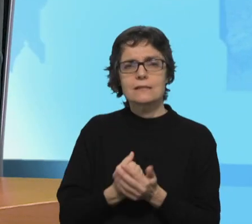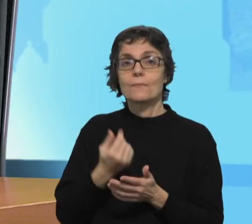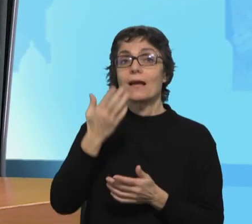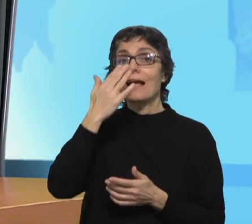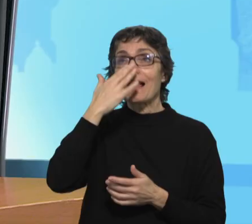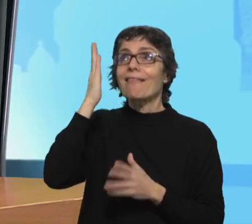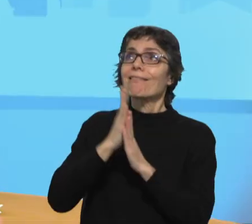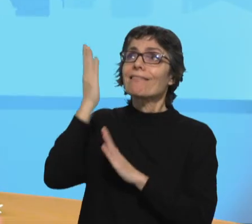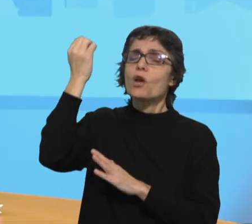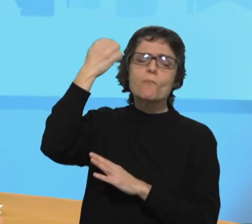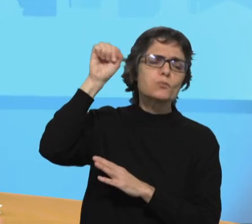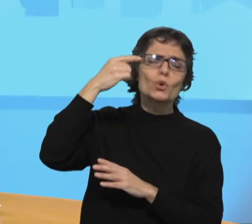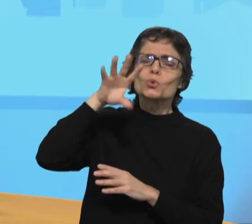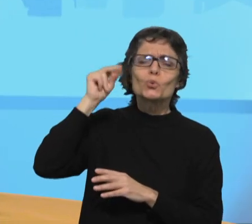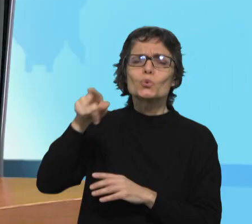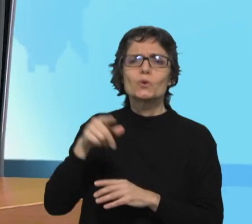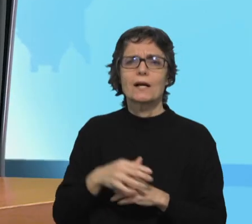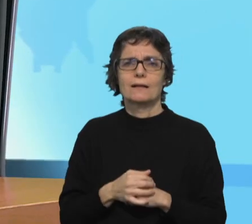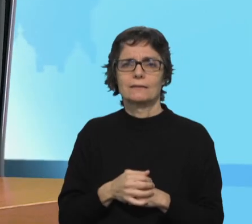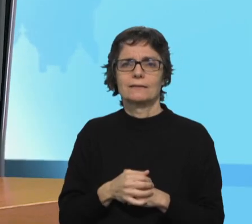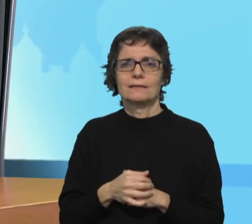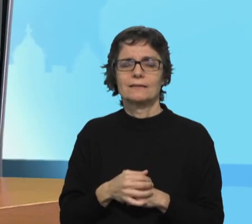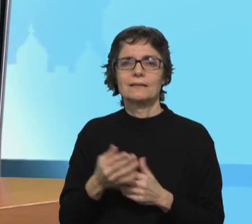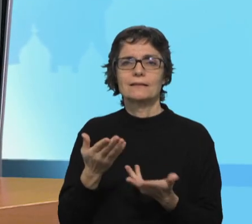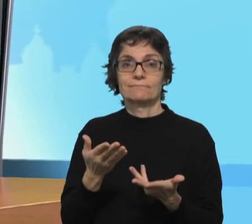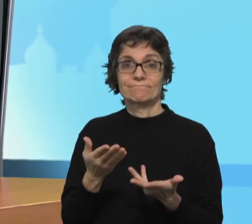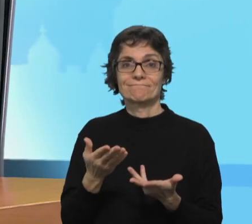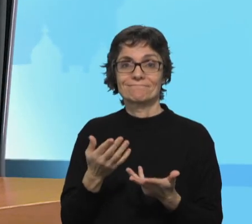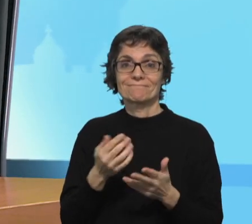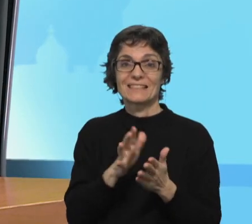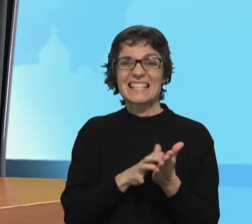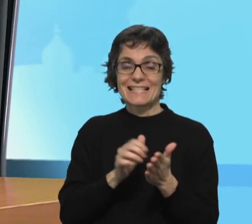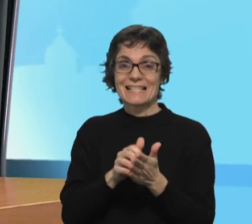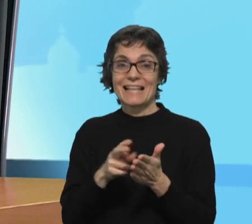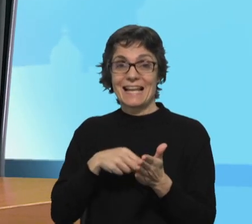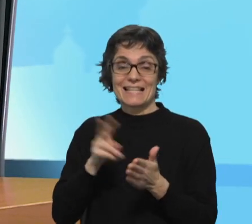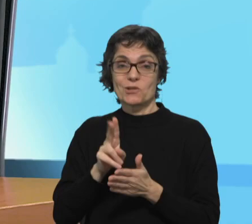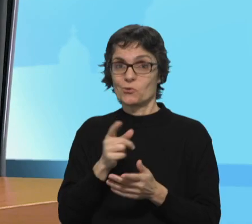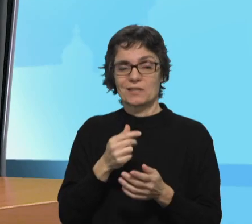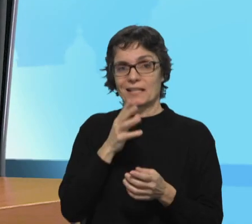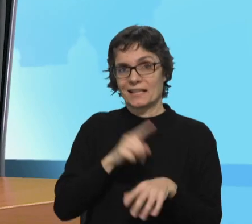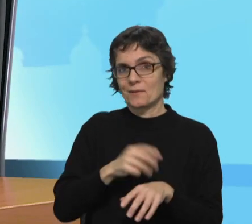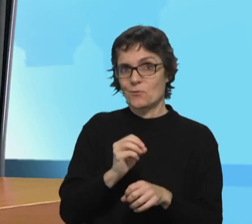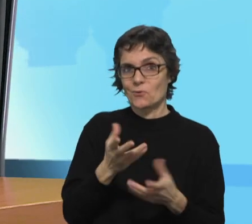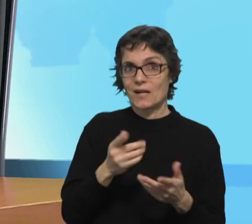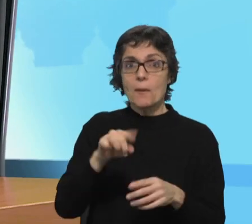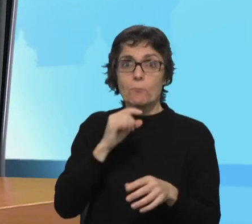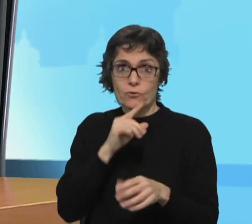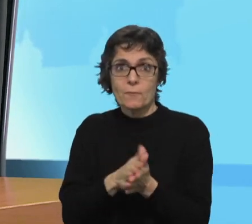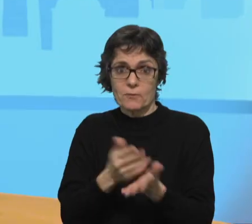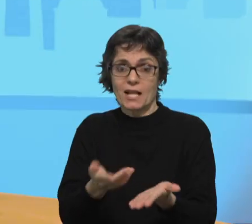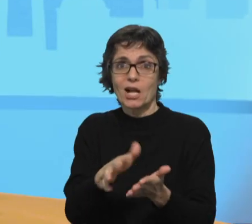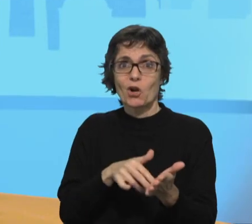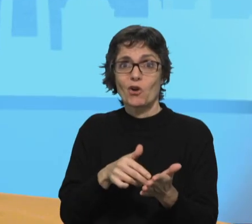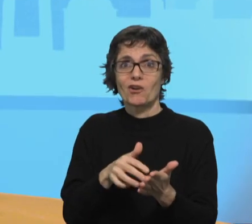quando as coisas não fazem sentido, não é? Claro, é o que vai dizer a segunda leitura, que a gente já nem vai ter tempo de falar. O que é que nos podemos falar já em volta dele. O que